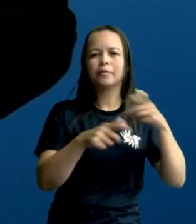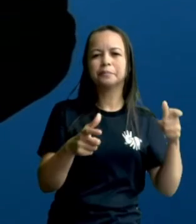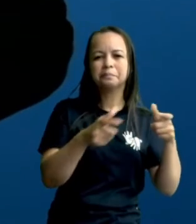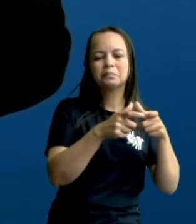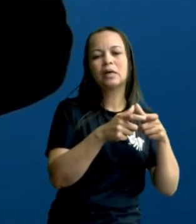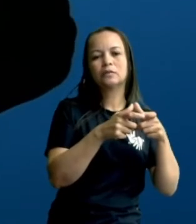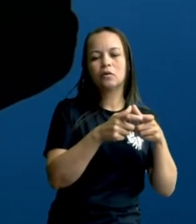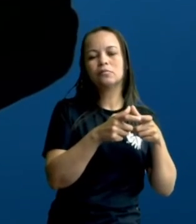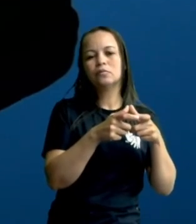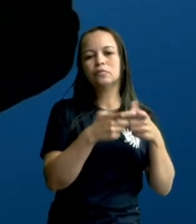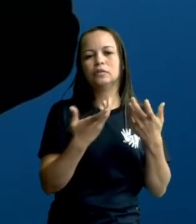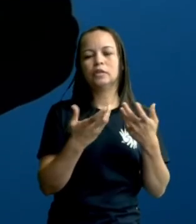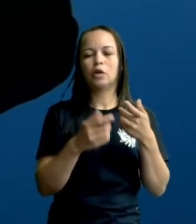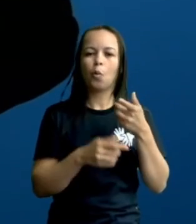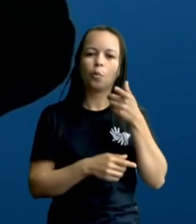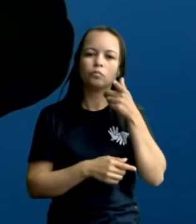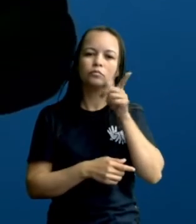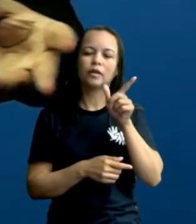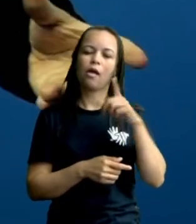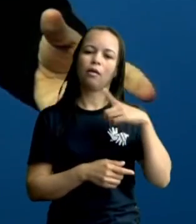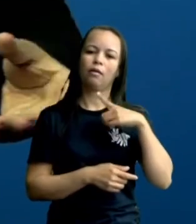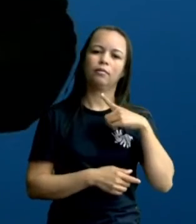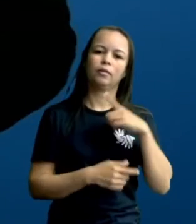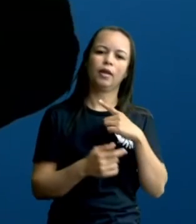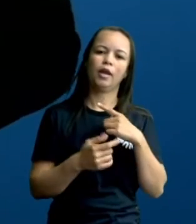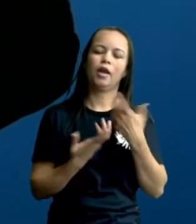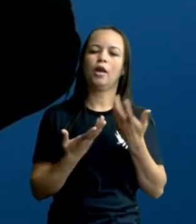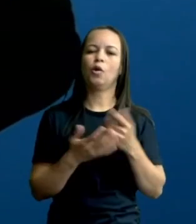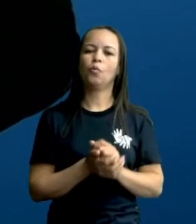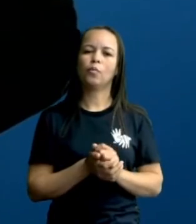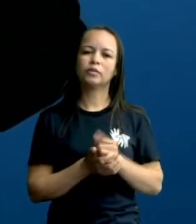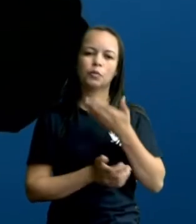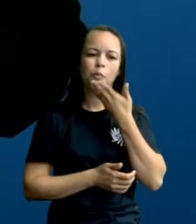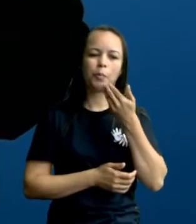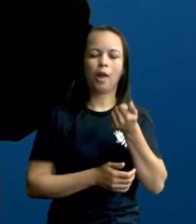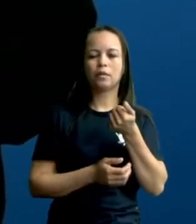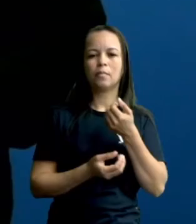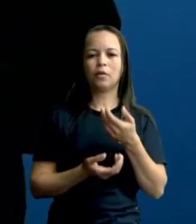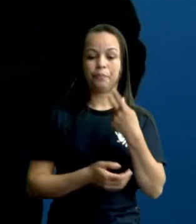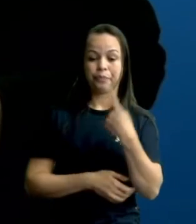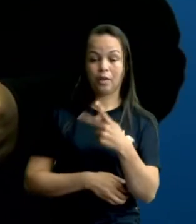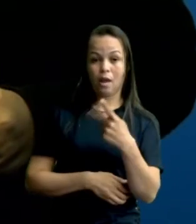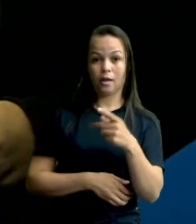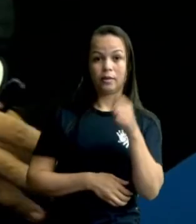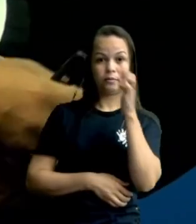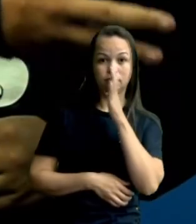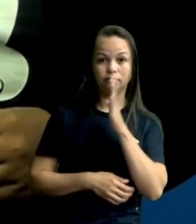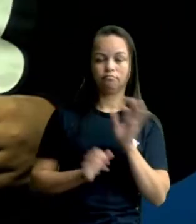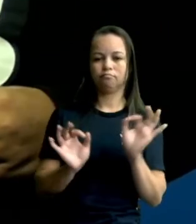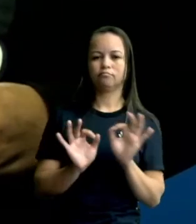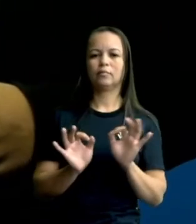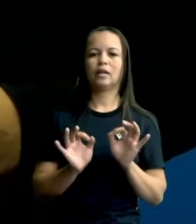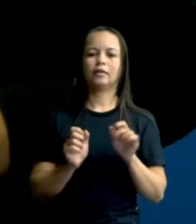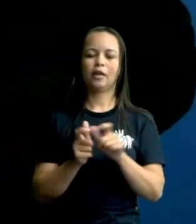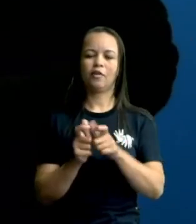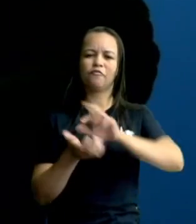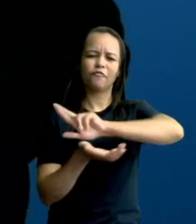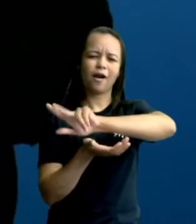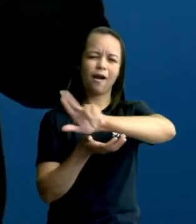gente consegue ter uma singularidade melhor, né? Aqui não, aqui é onde a gente tem uma